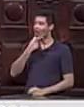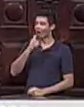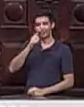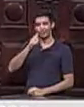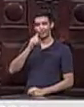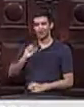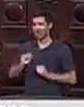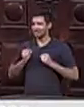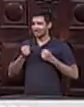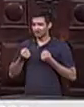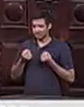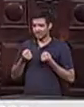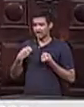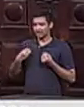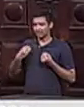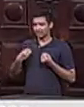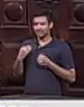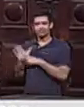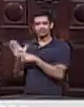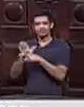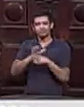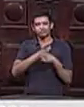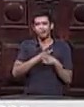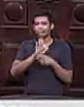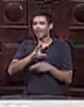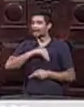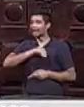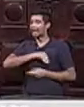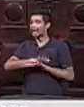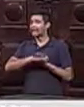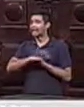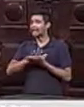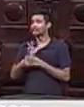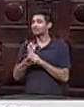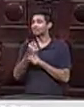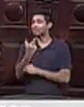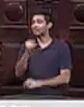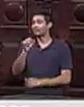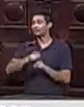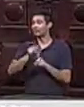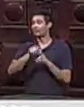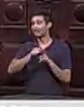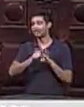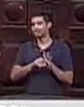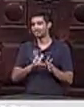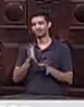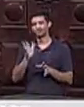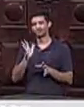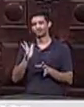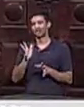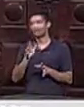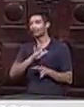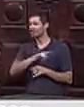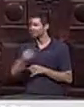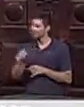já há 20 meses sem receber, atendendo crianças, jovens e adultos em plena